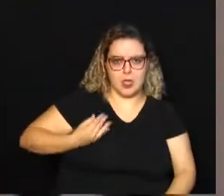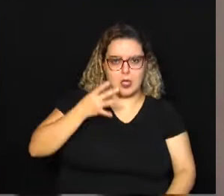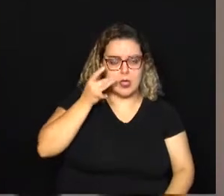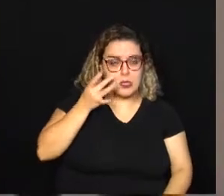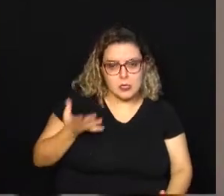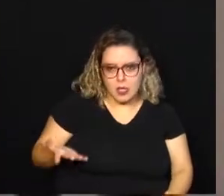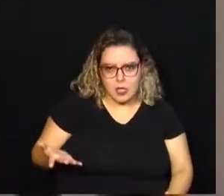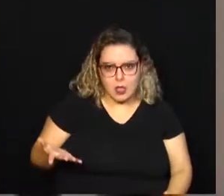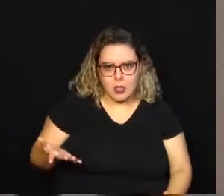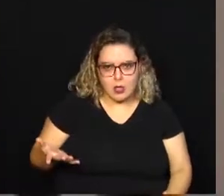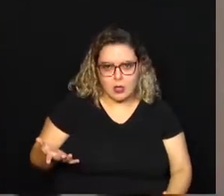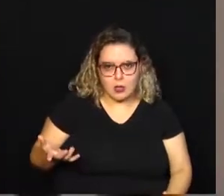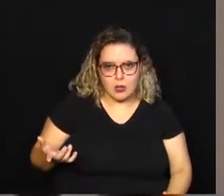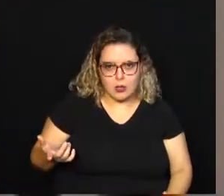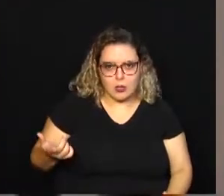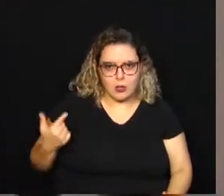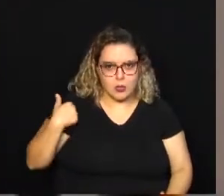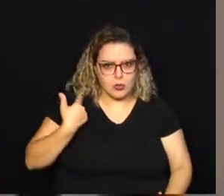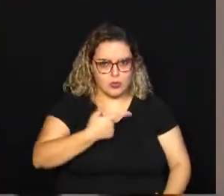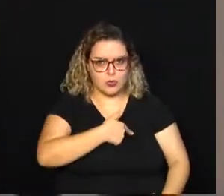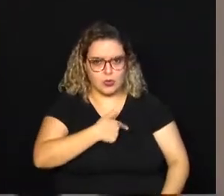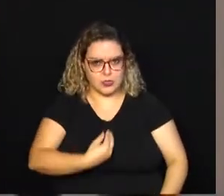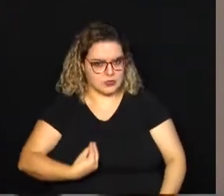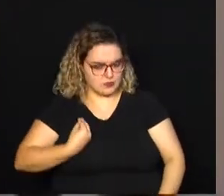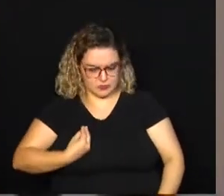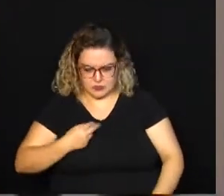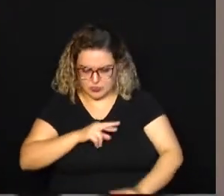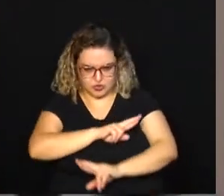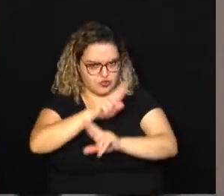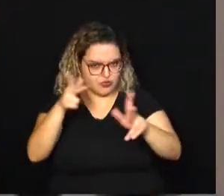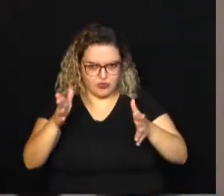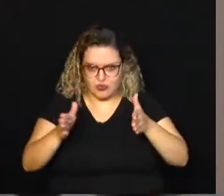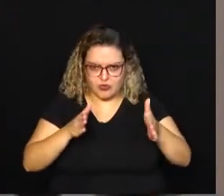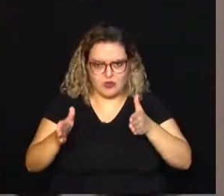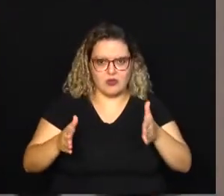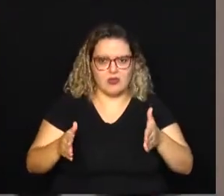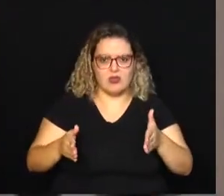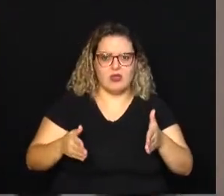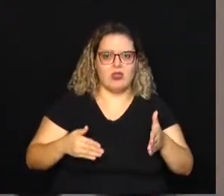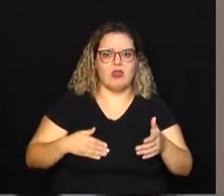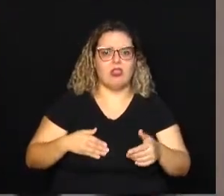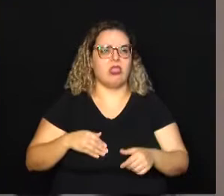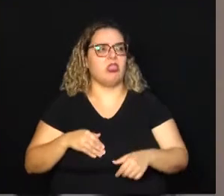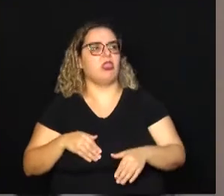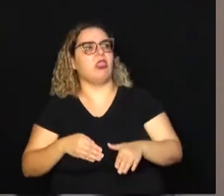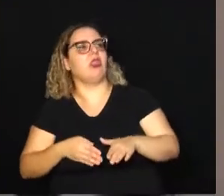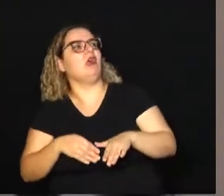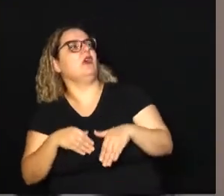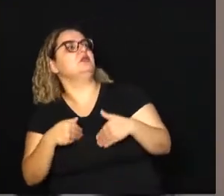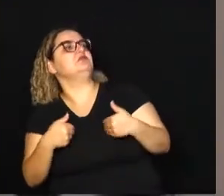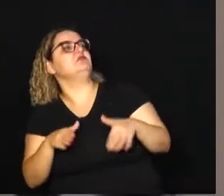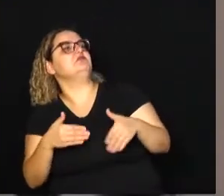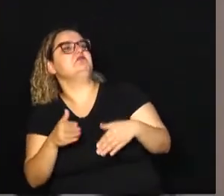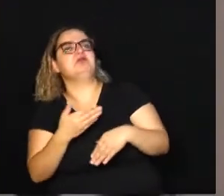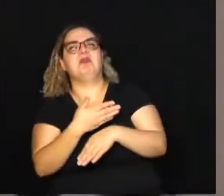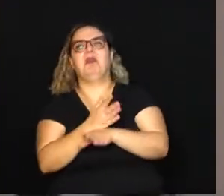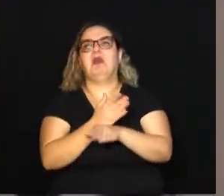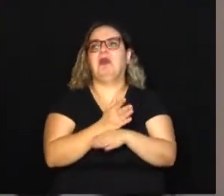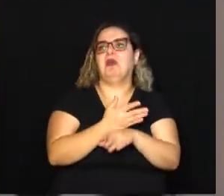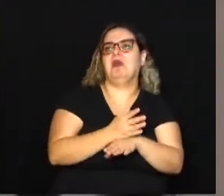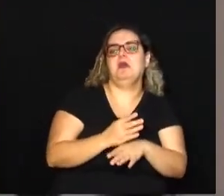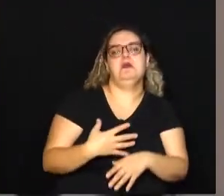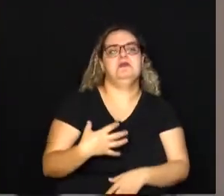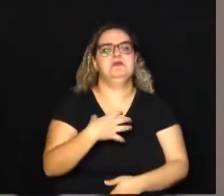Nós estamos vivendo uma outra fase. Não, isso aí é postergar, é fazer tudo do modo como vem na cabeça das